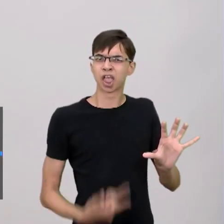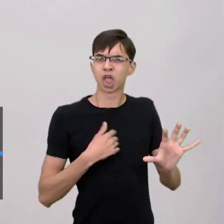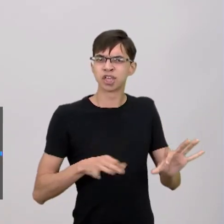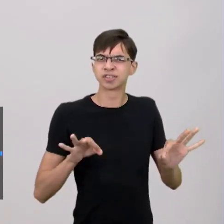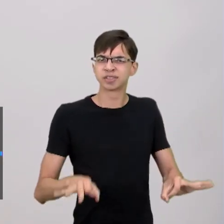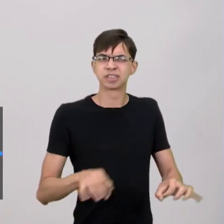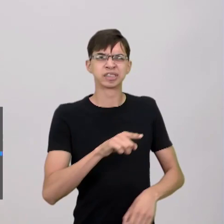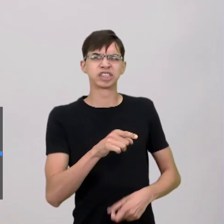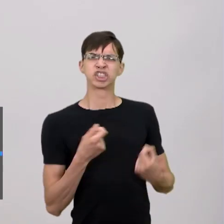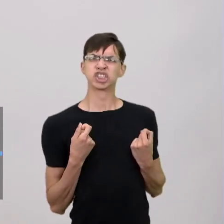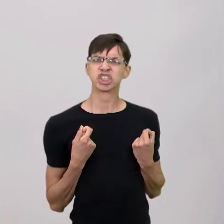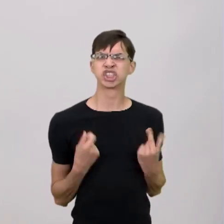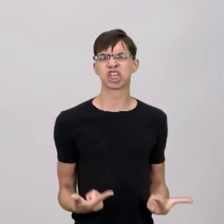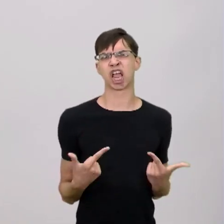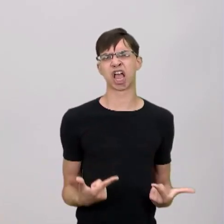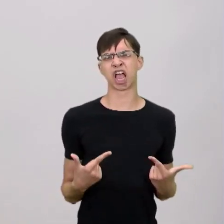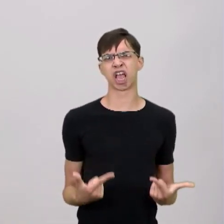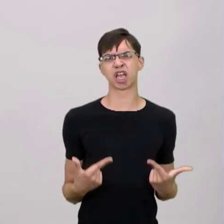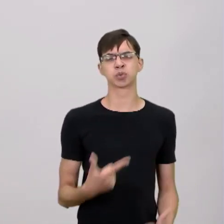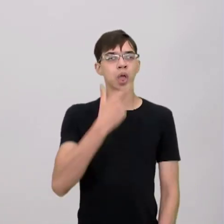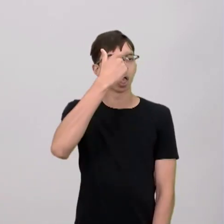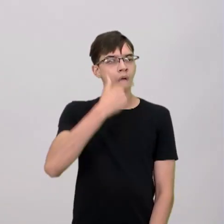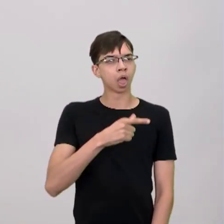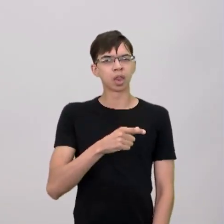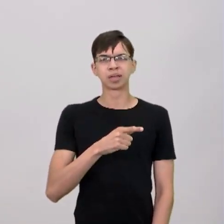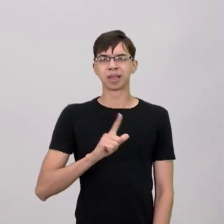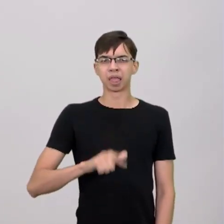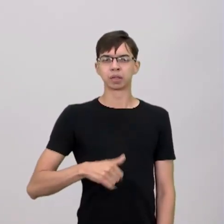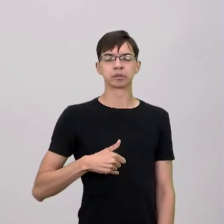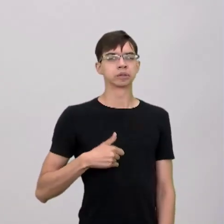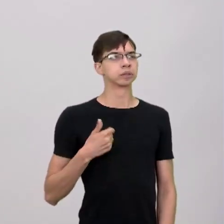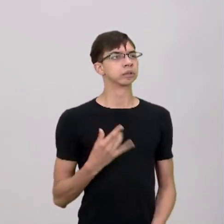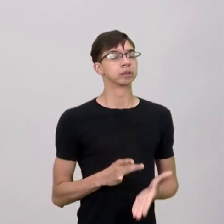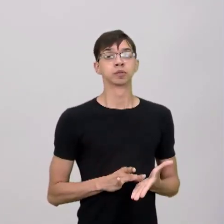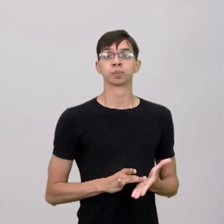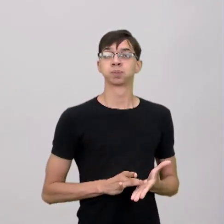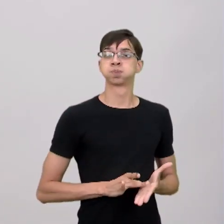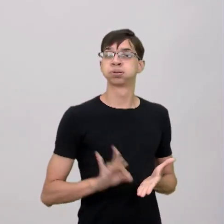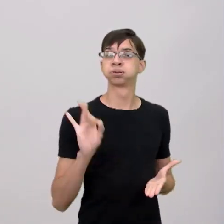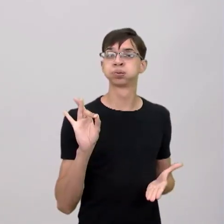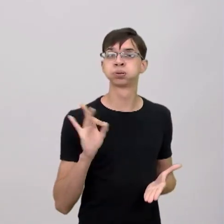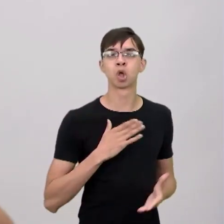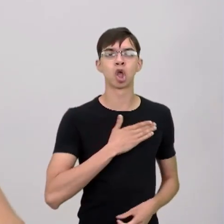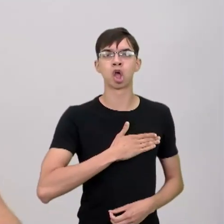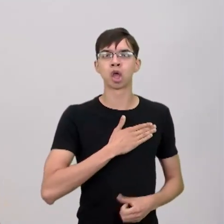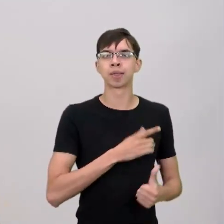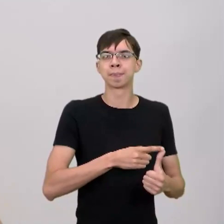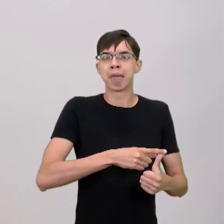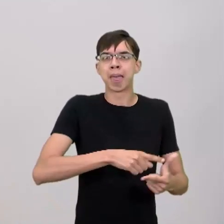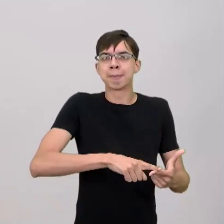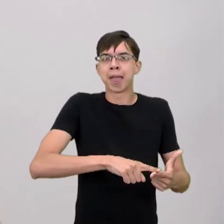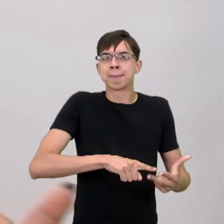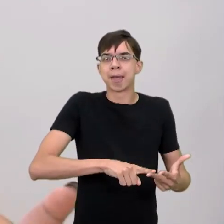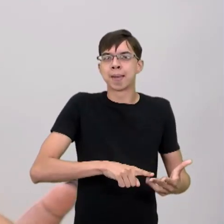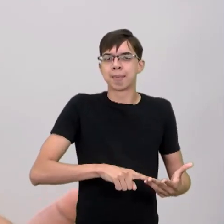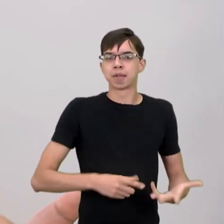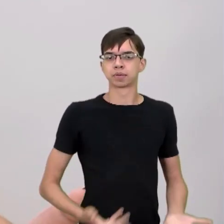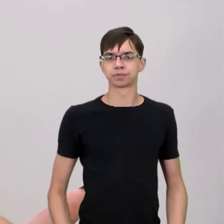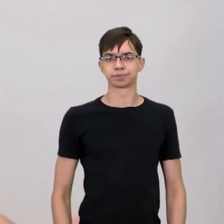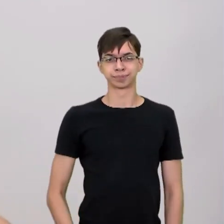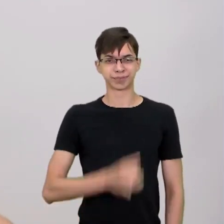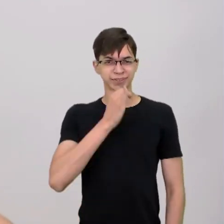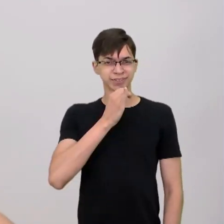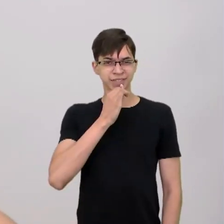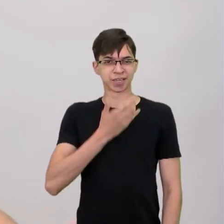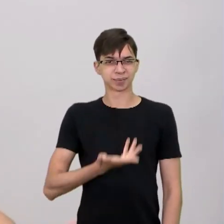chata, tem cara de chata, tem cara de nojenta, tem cara de que gosta disso. Ó, tá vendo, meu, ela gosta de rock, eu nunca vou falar com ela,